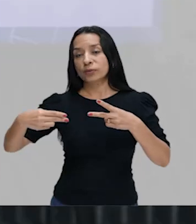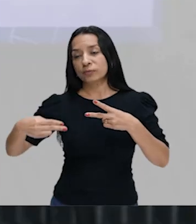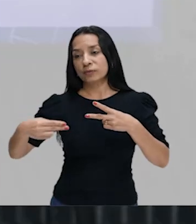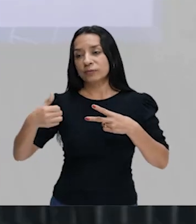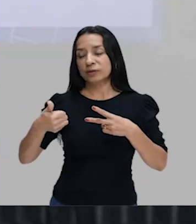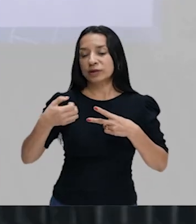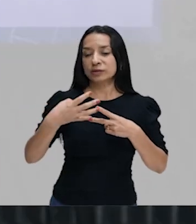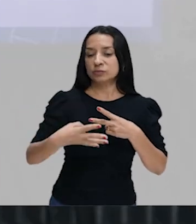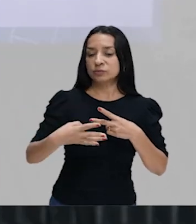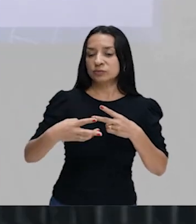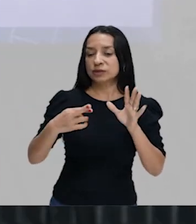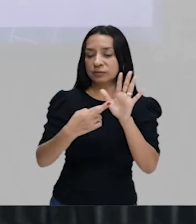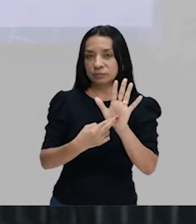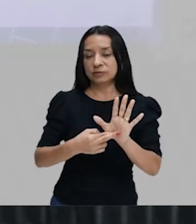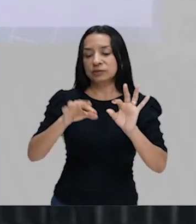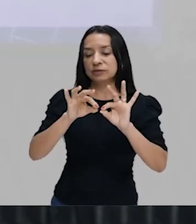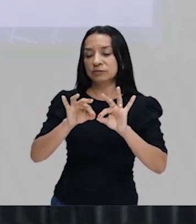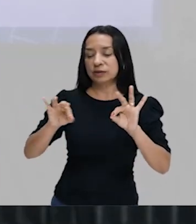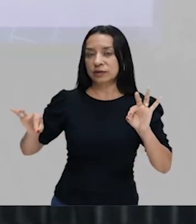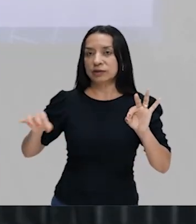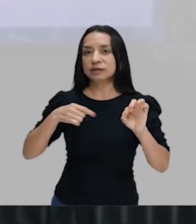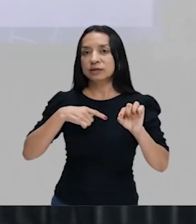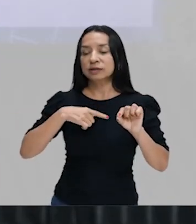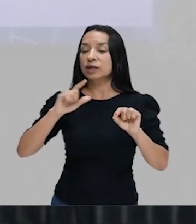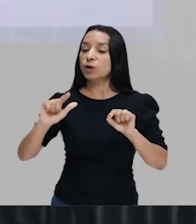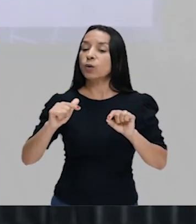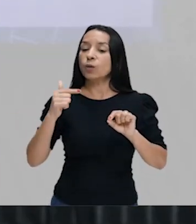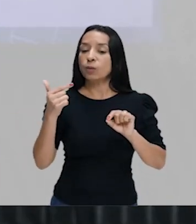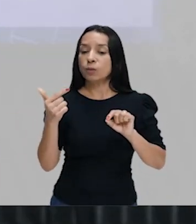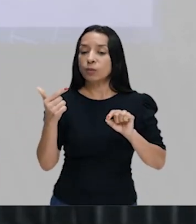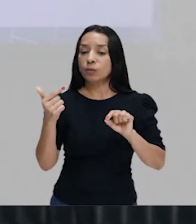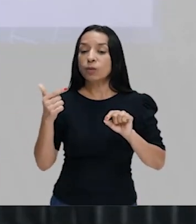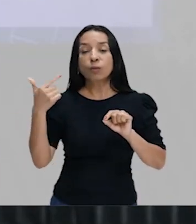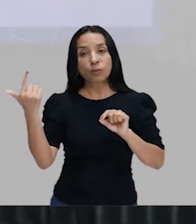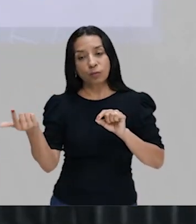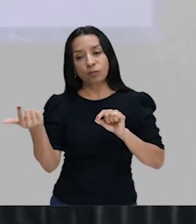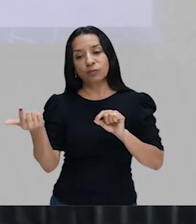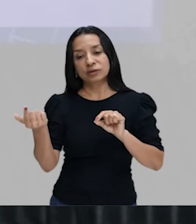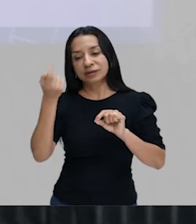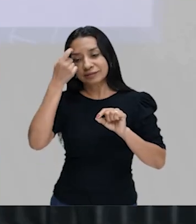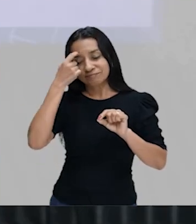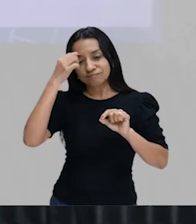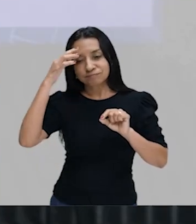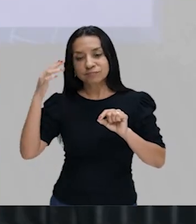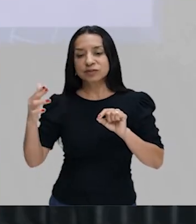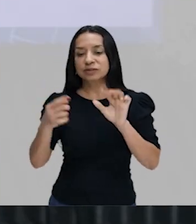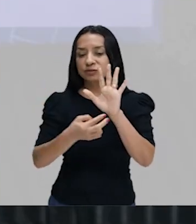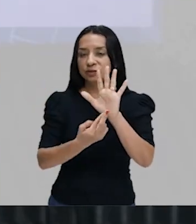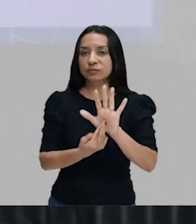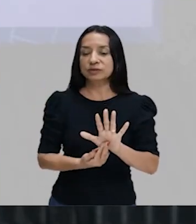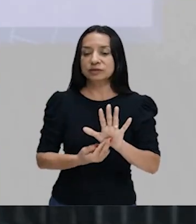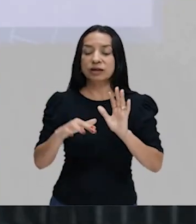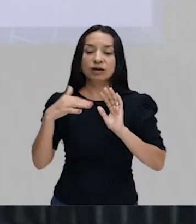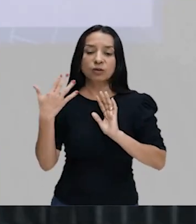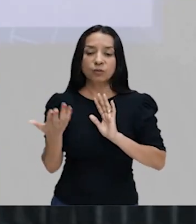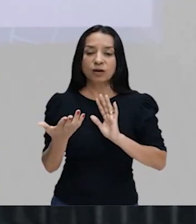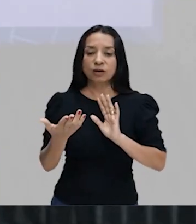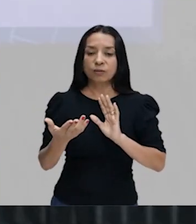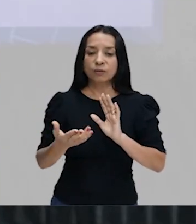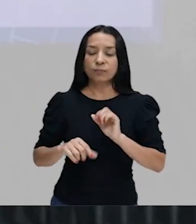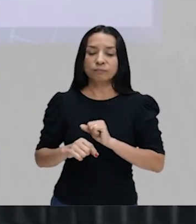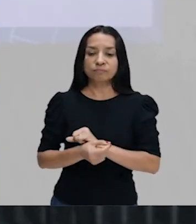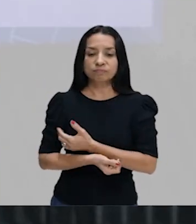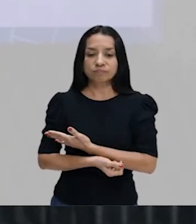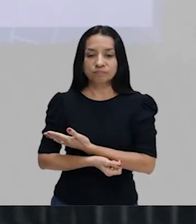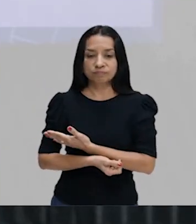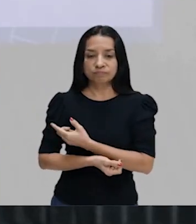reta, da forma como está posta aqui, eu tenho mais outra forma de representar. E qual é essa forma? Olha aqui, ó, intervalo fechado,